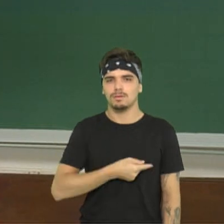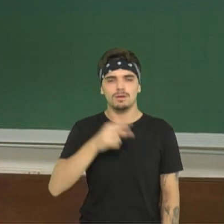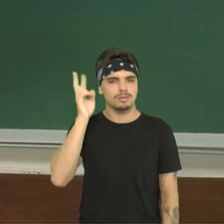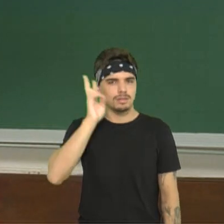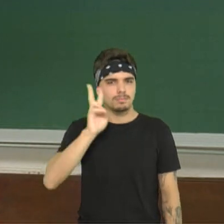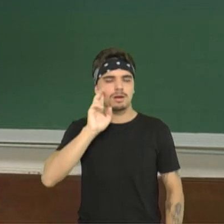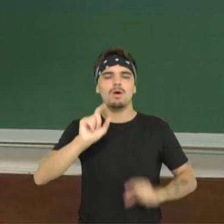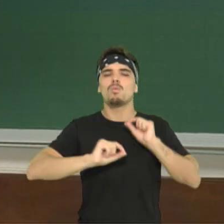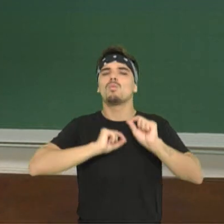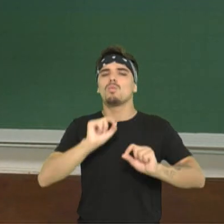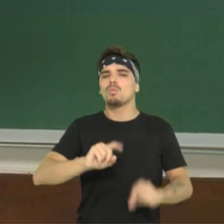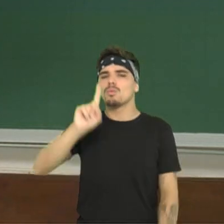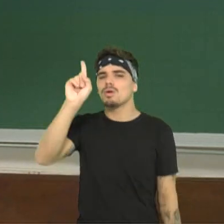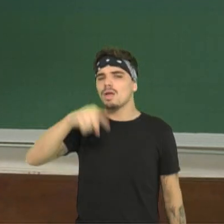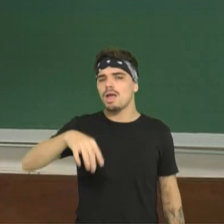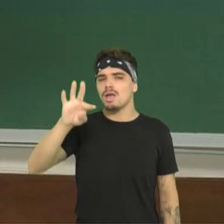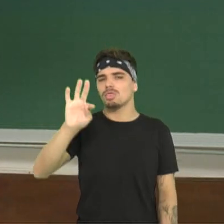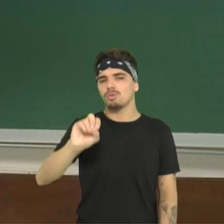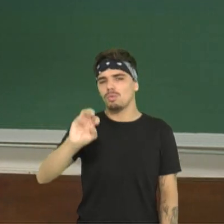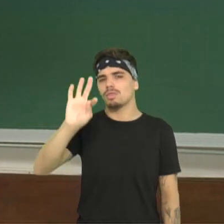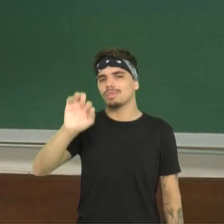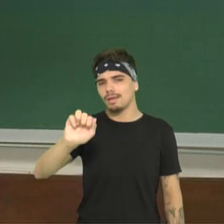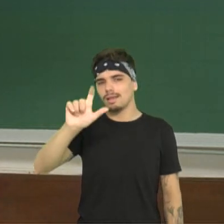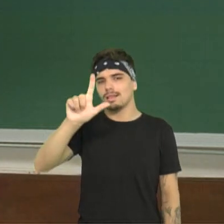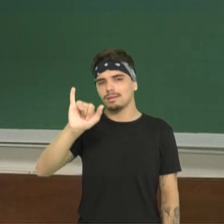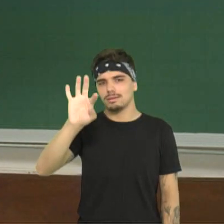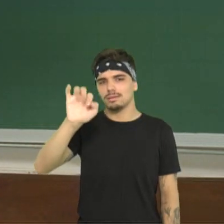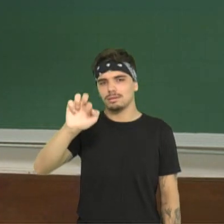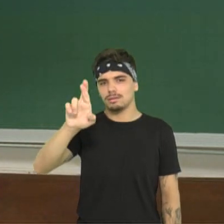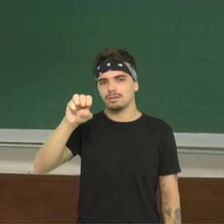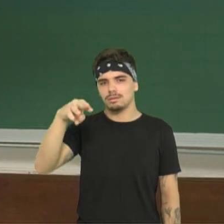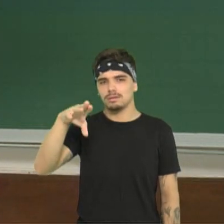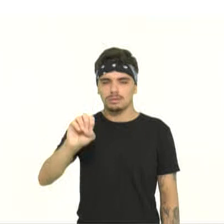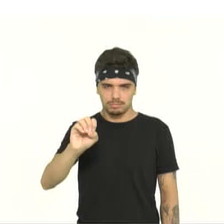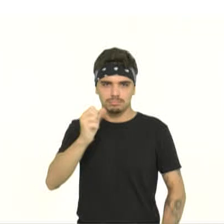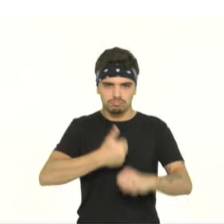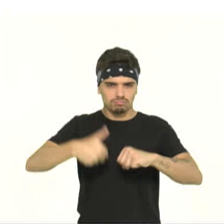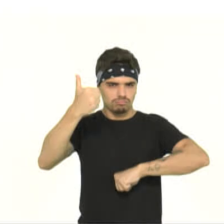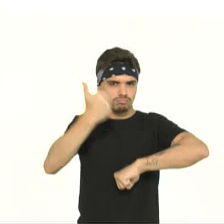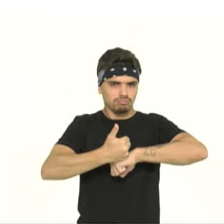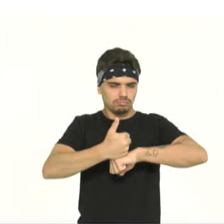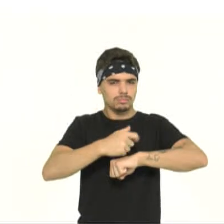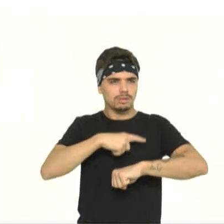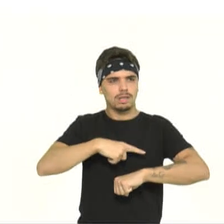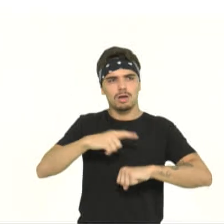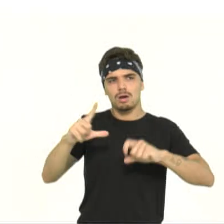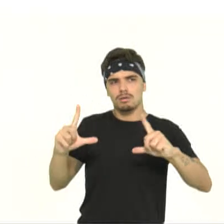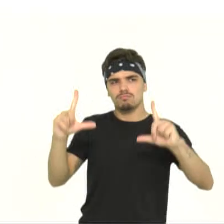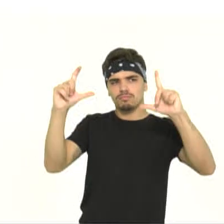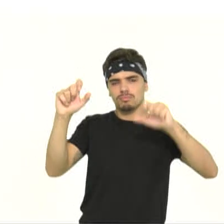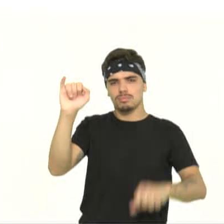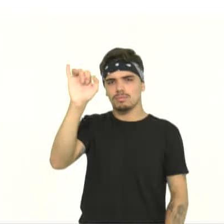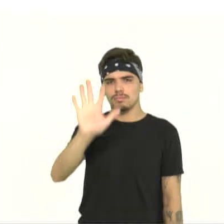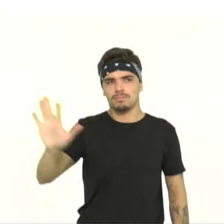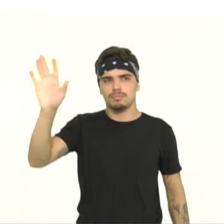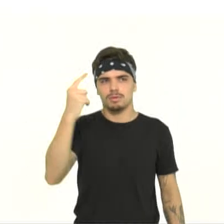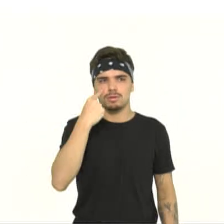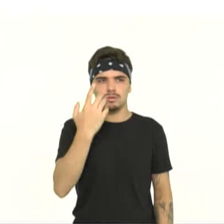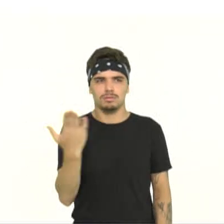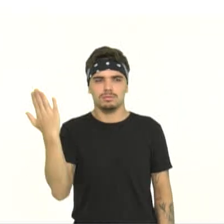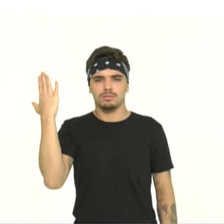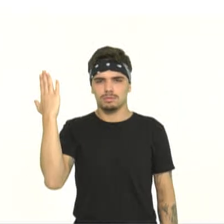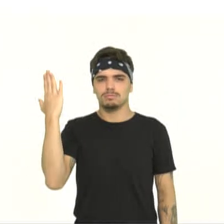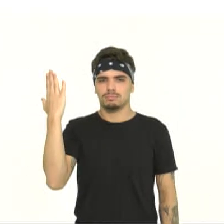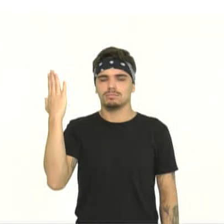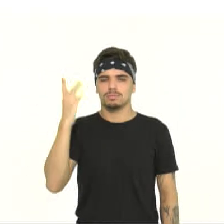que é exatamente o totalitarismo? A gente tem três imagens aí que retratam muito bem regimes totalitários